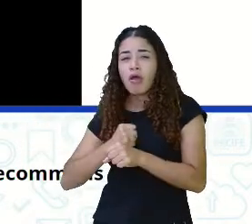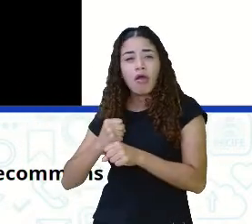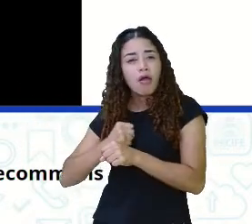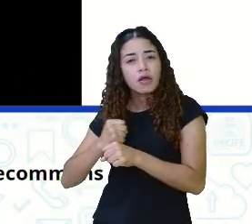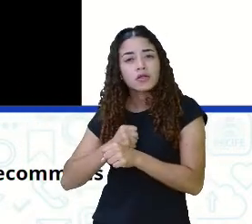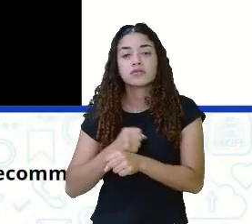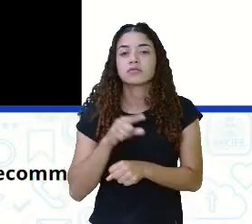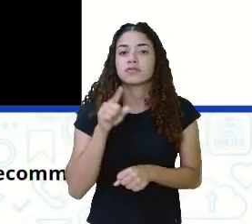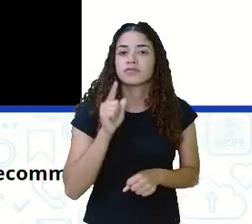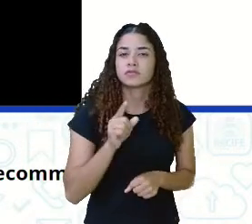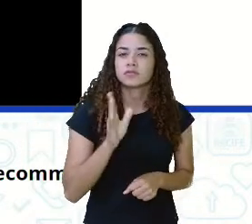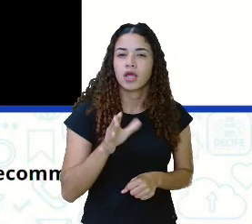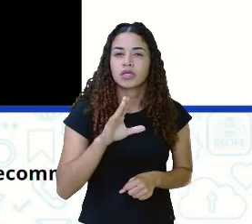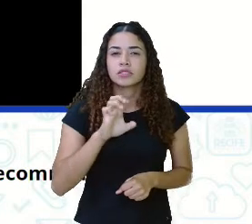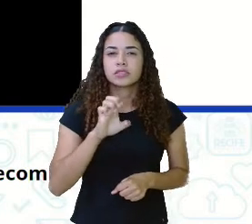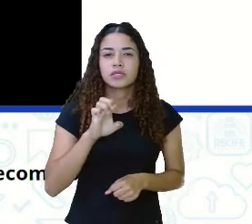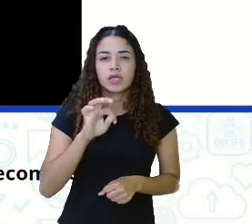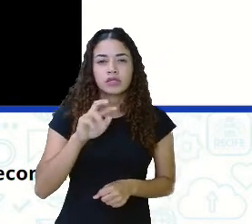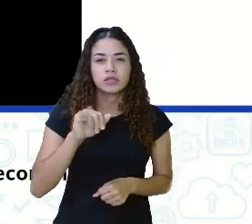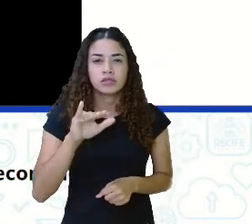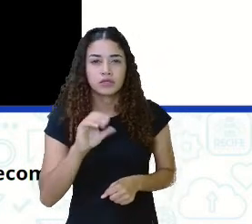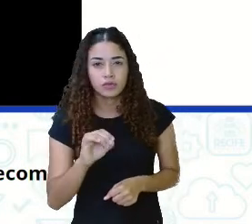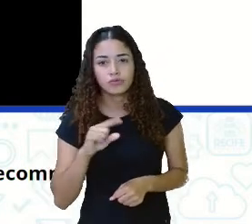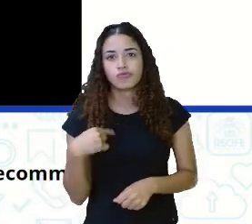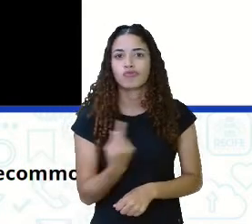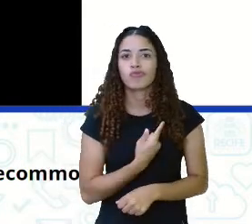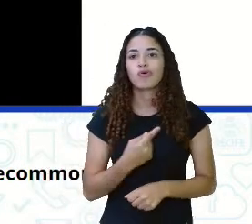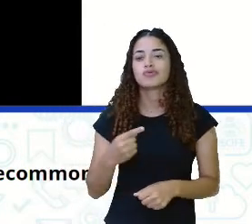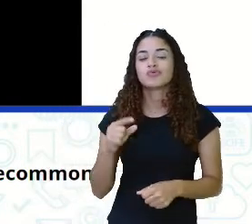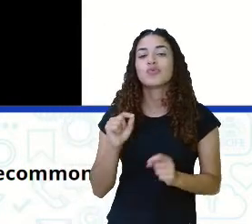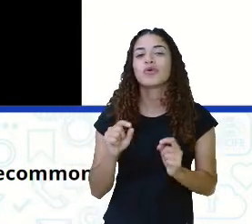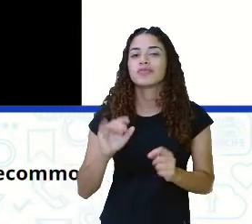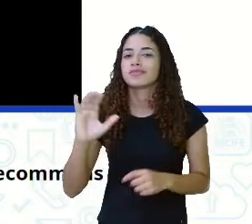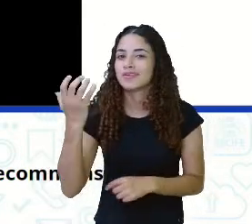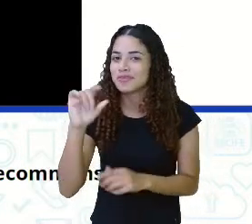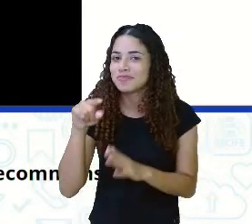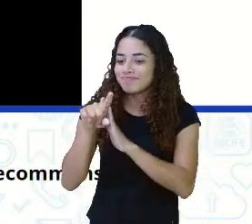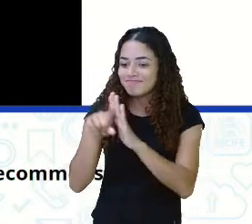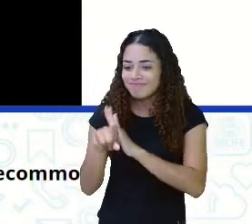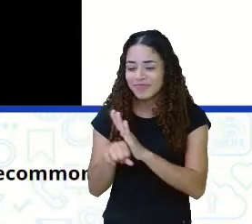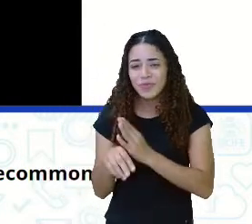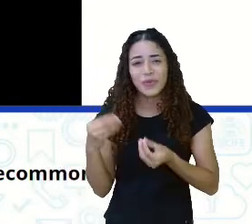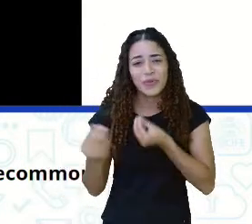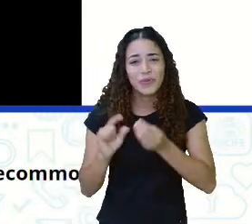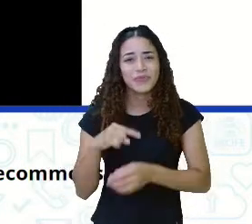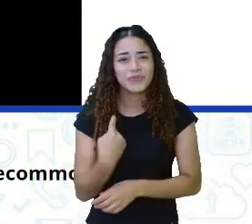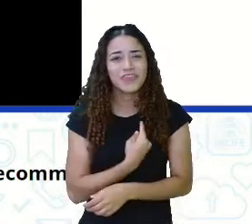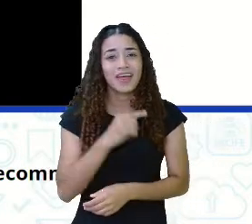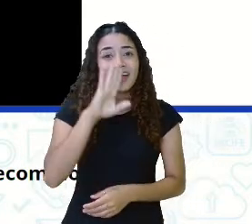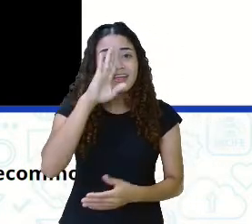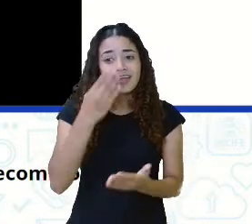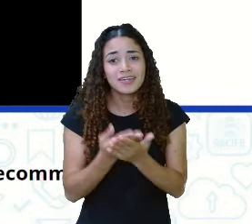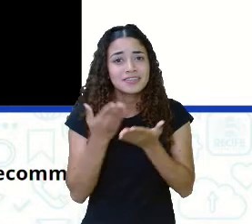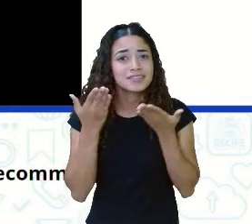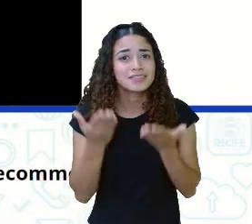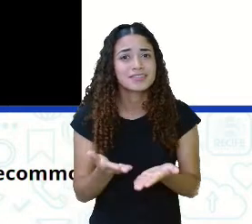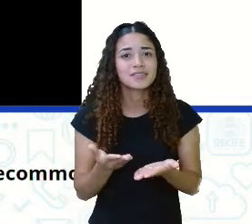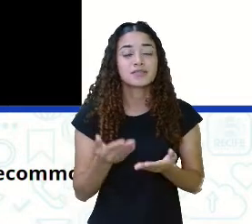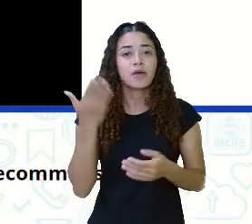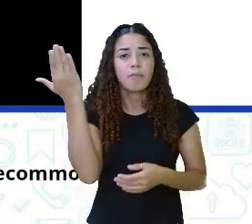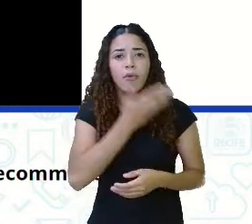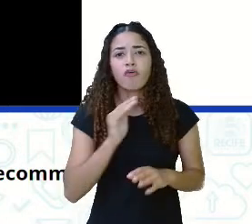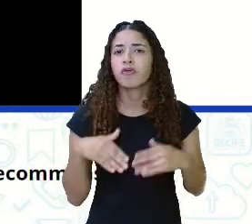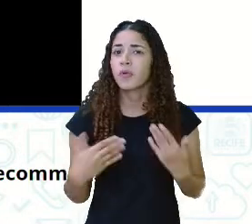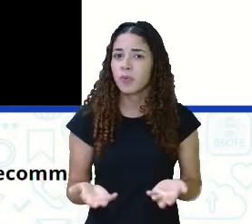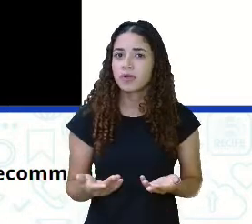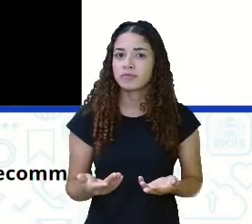ser cético, afinal, somos cientistas. Então, como acreditamos nisso e qual é a evidência disso? Uma evidência